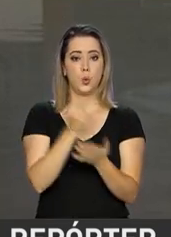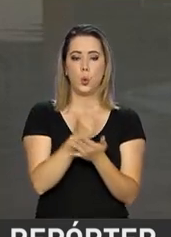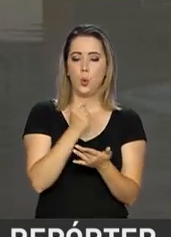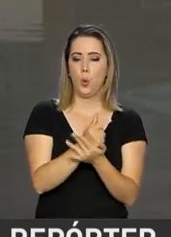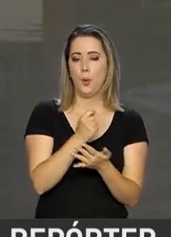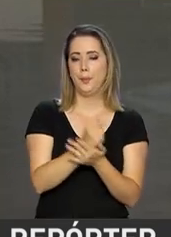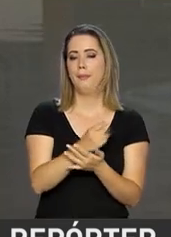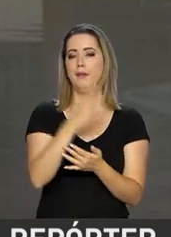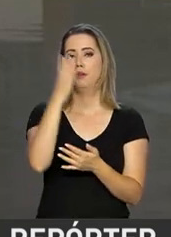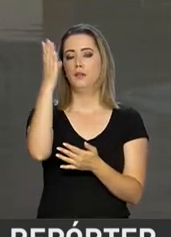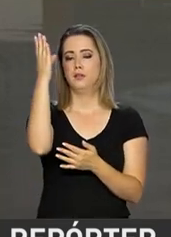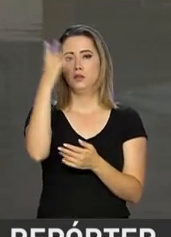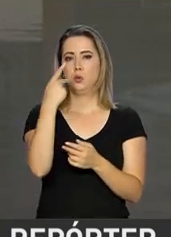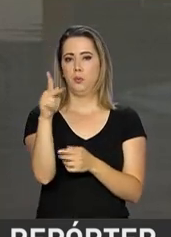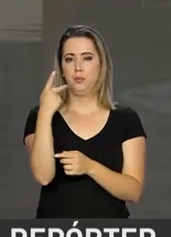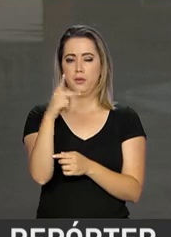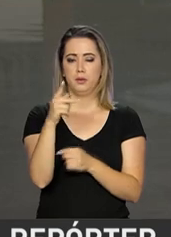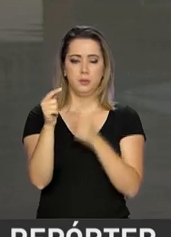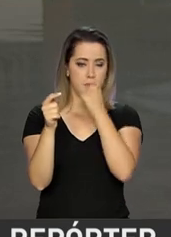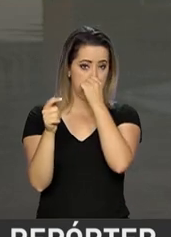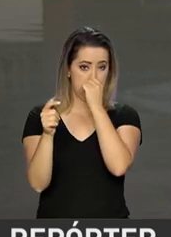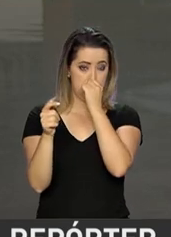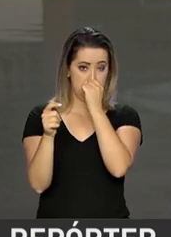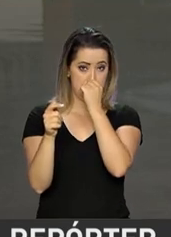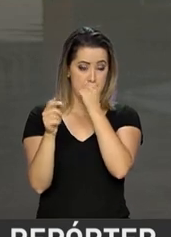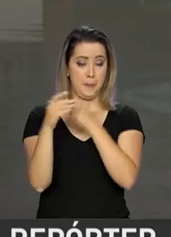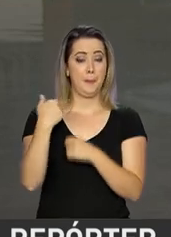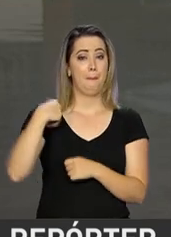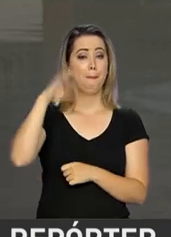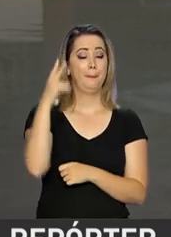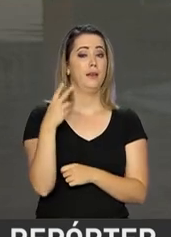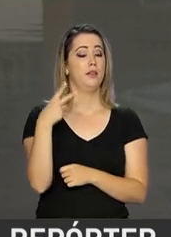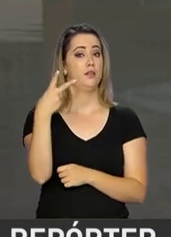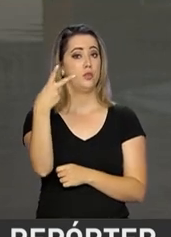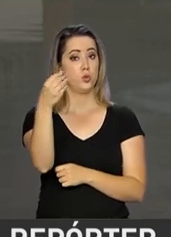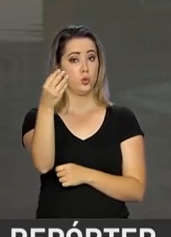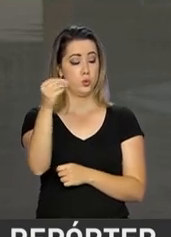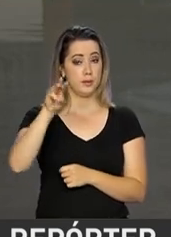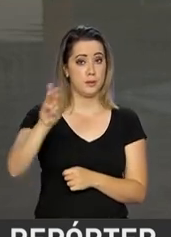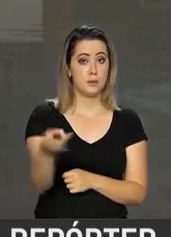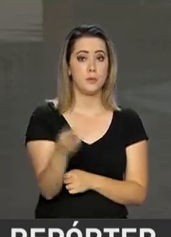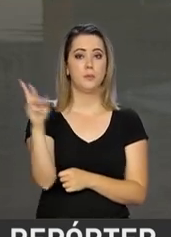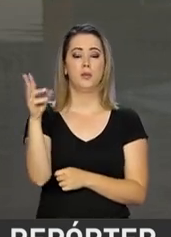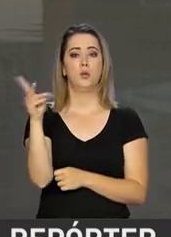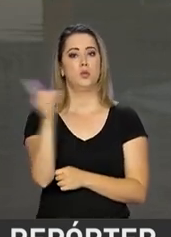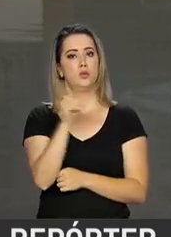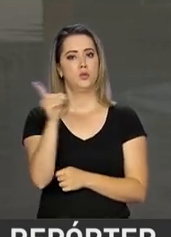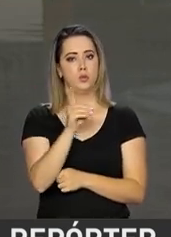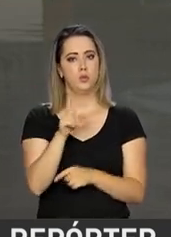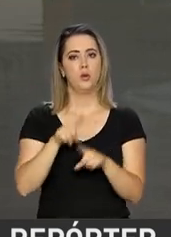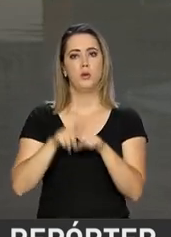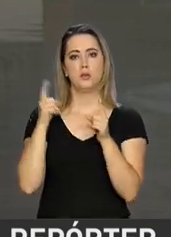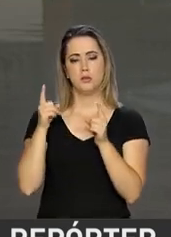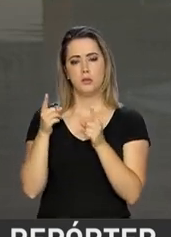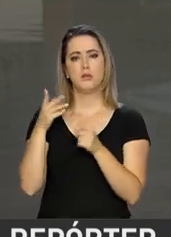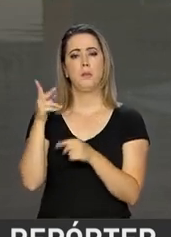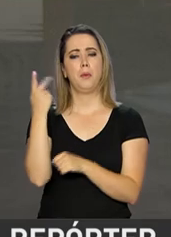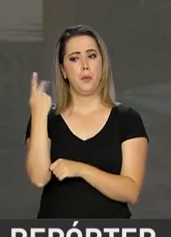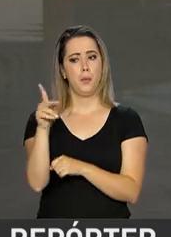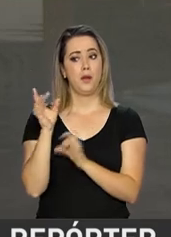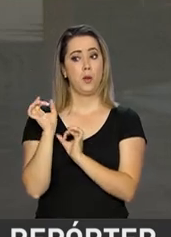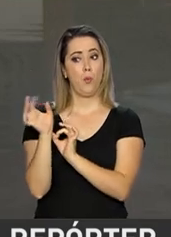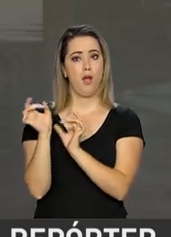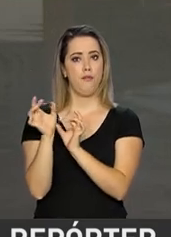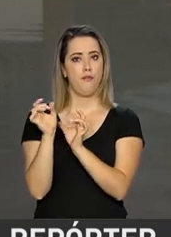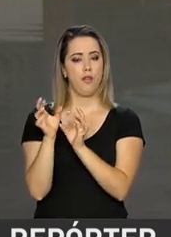estoque de investimentos de 200 milhões de dólares já o paraguai vende produtos na